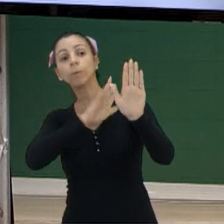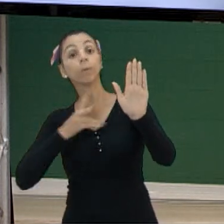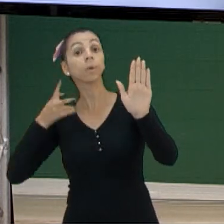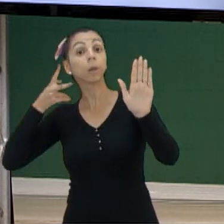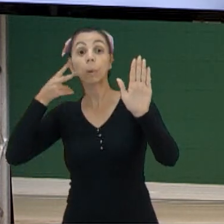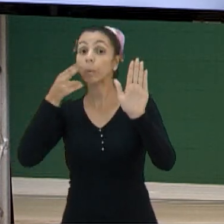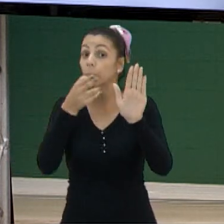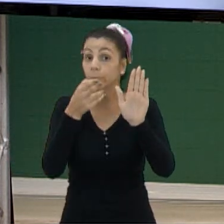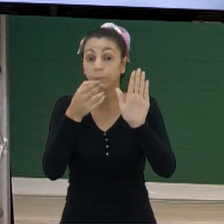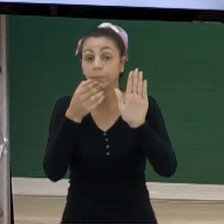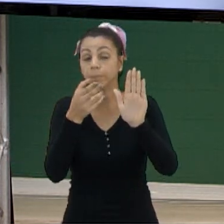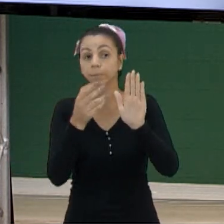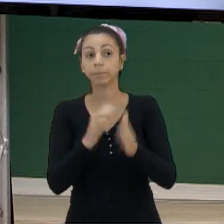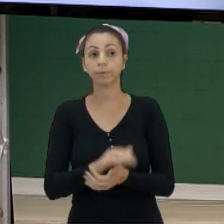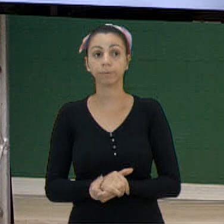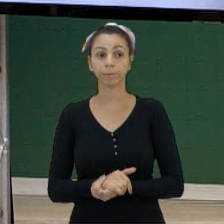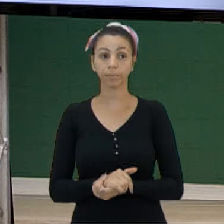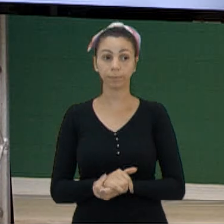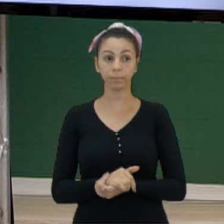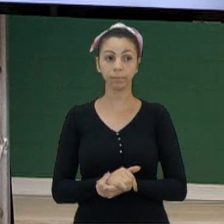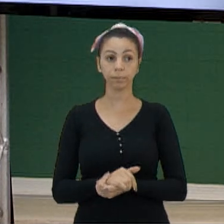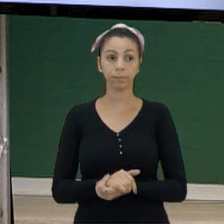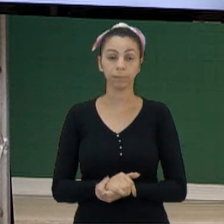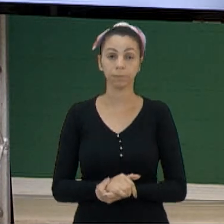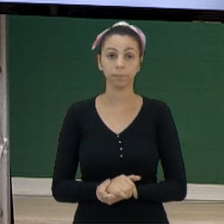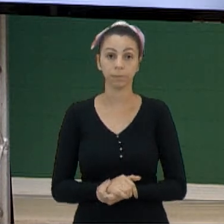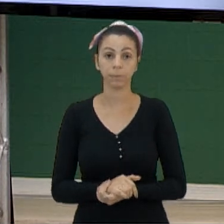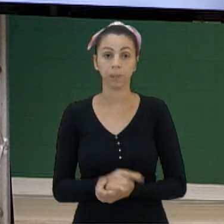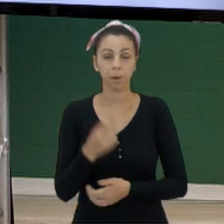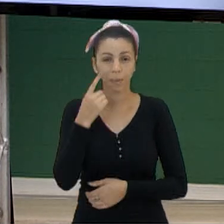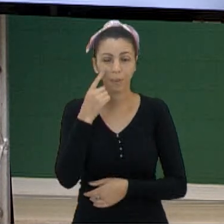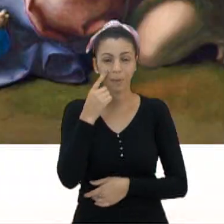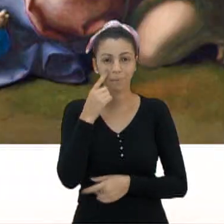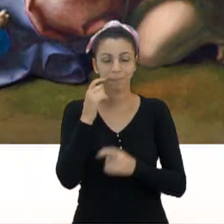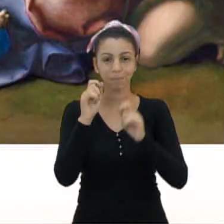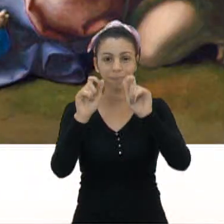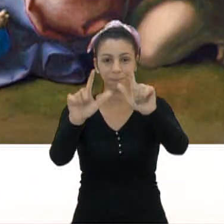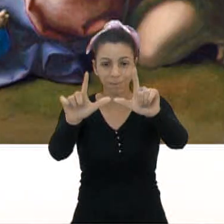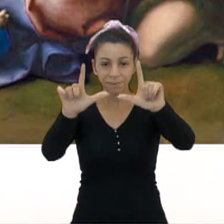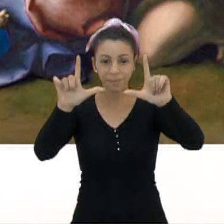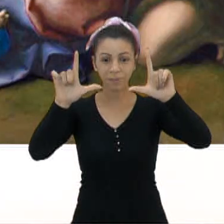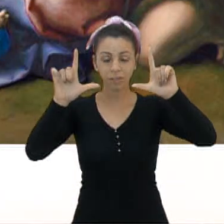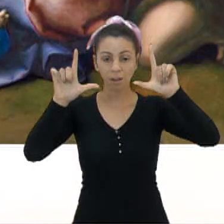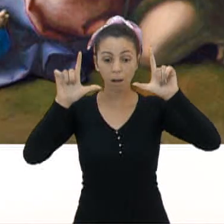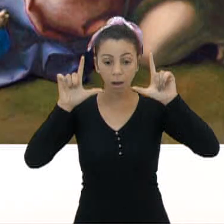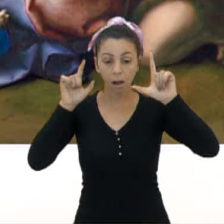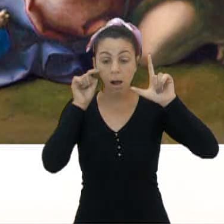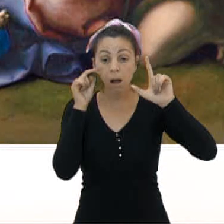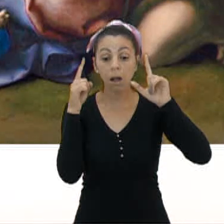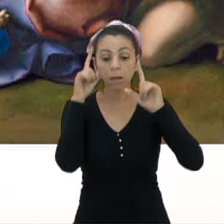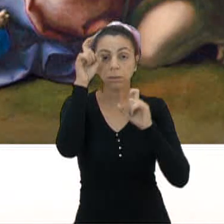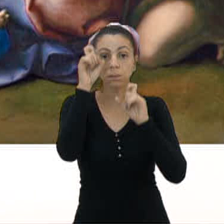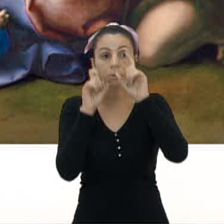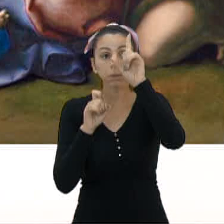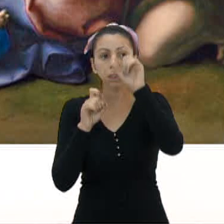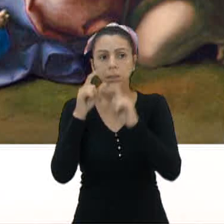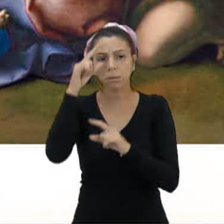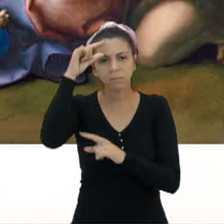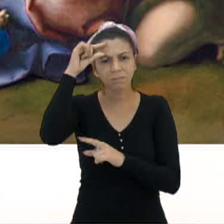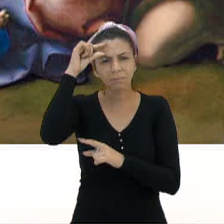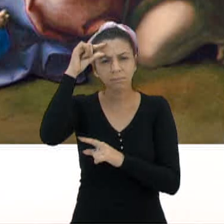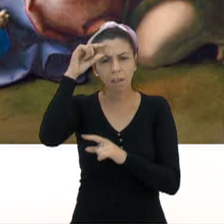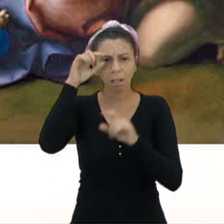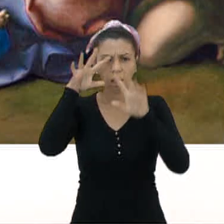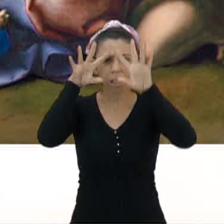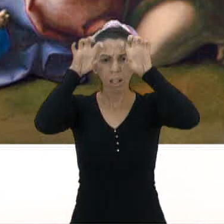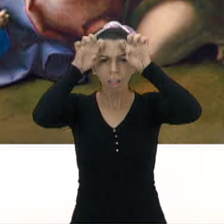igual. Então aqui, ó, eu preparei uma artezinha para você ver, ó, o sentimento. Olha a expressão da testa. Aqui não, aqui